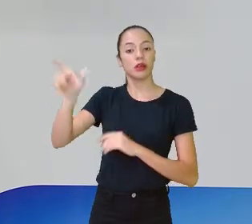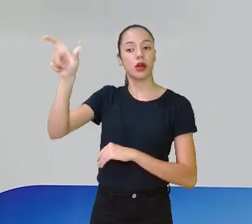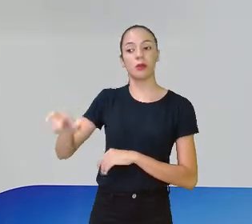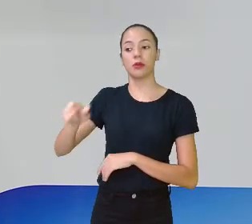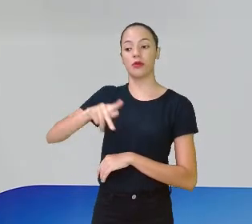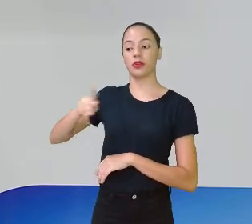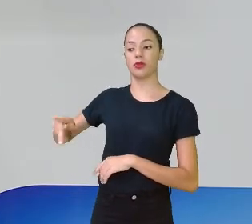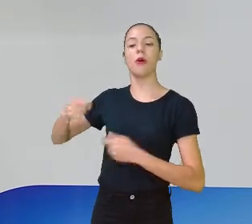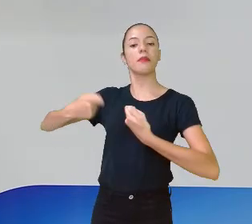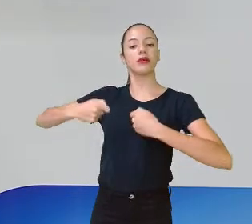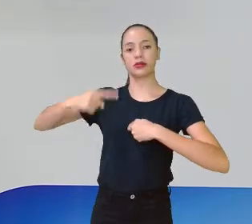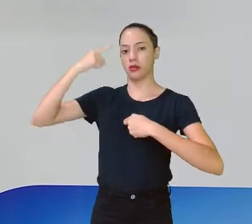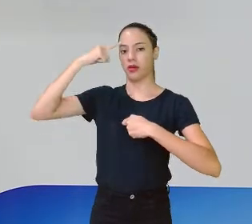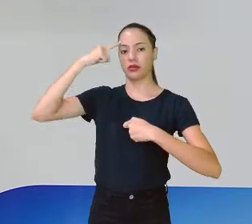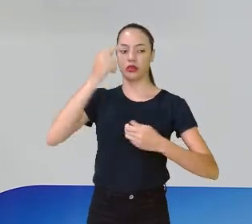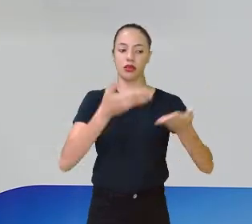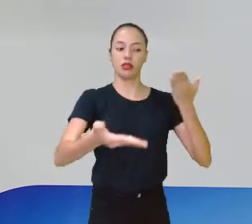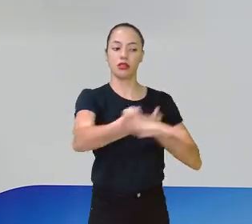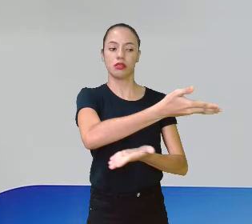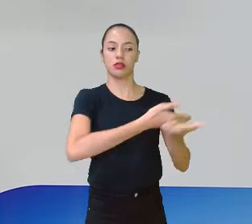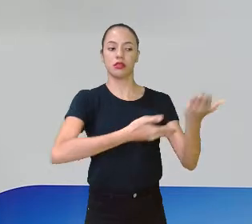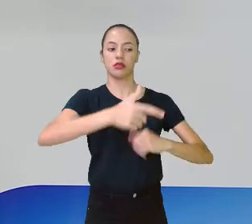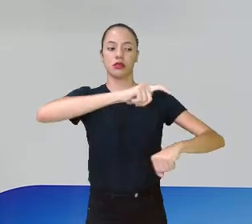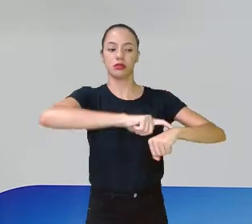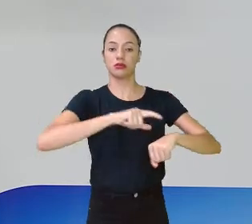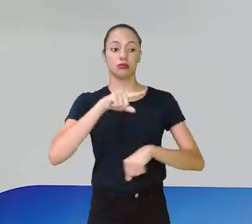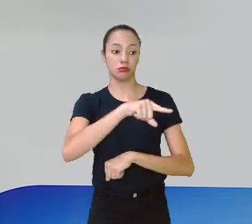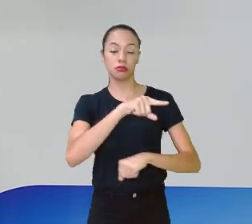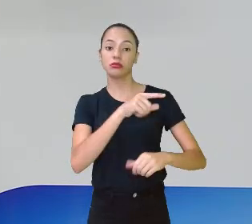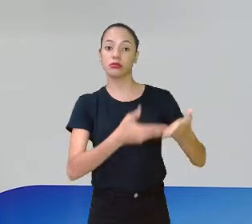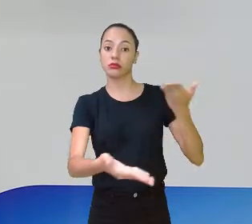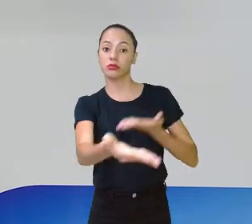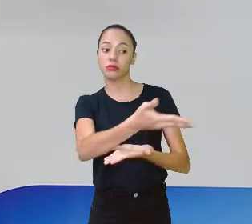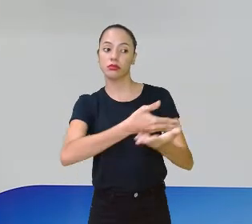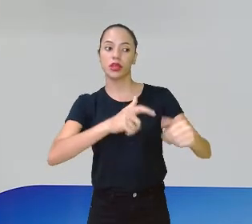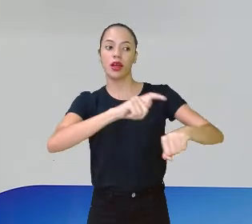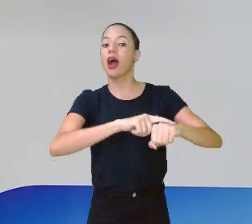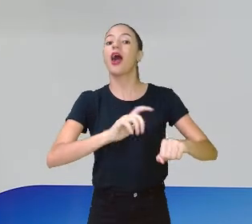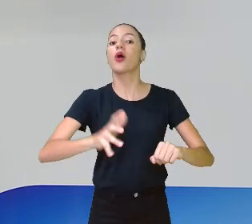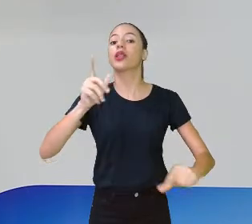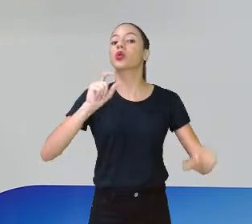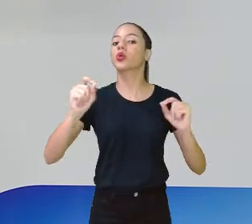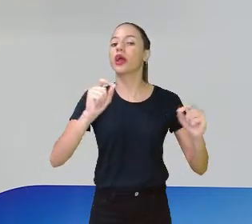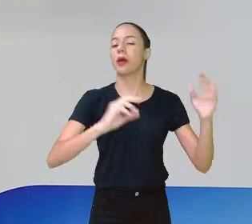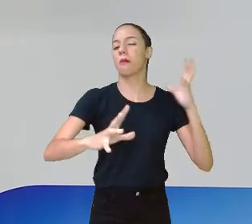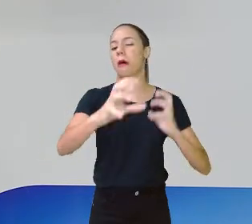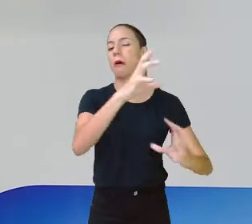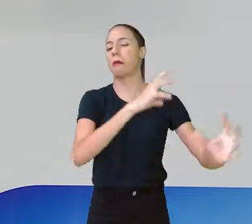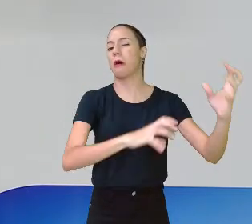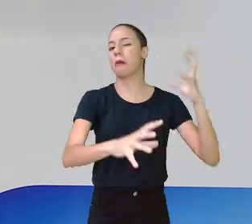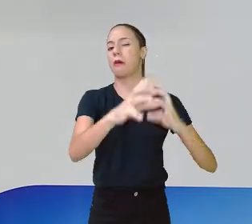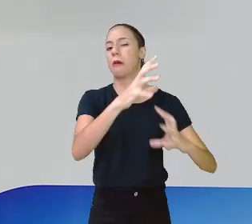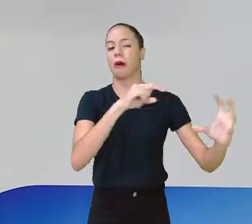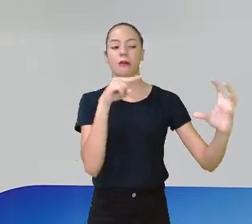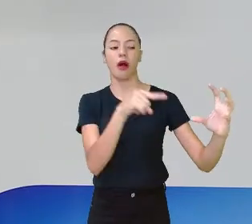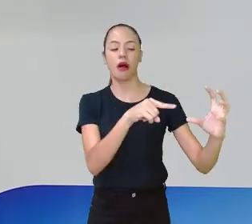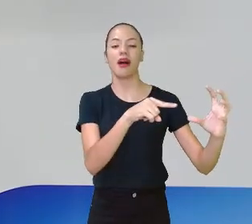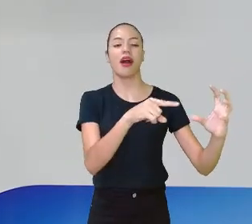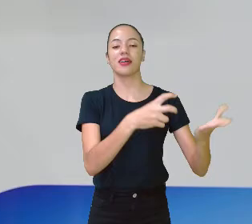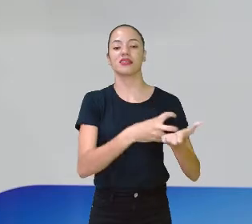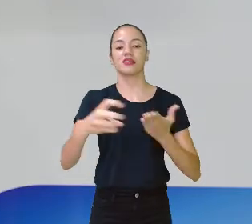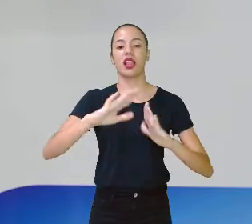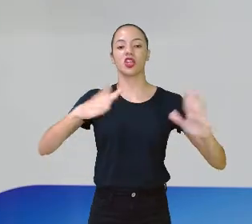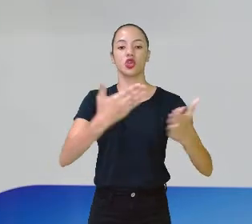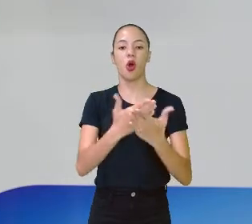essa interação. Muitas vezes, nesse momento de interação, acontecem os conflitos. E esse conflito é levado para casa.